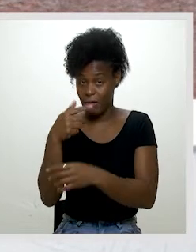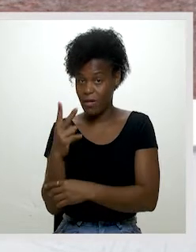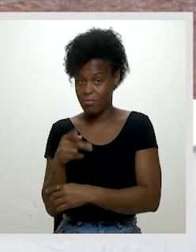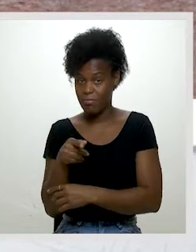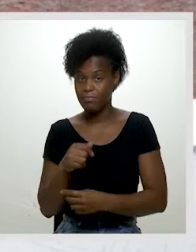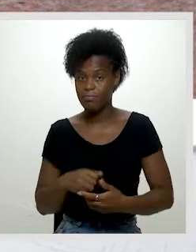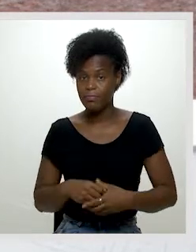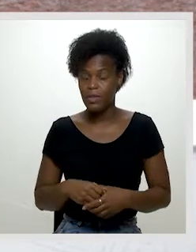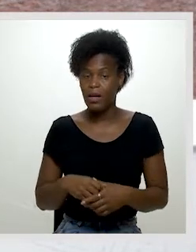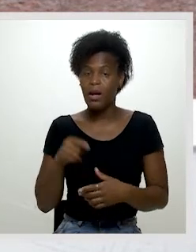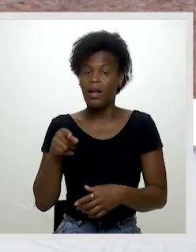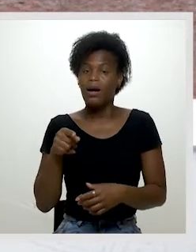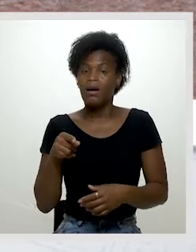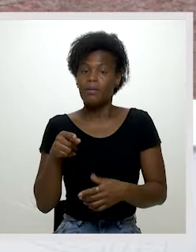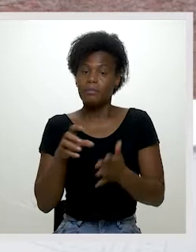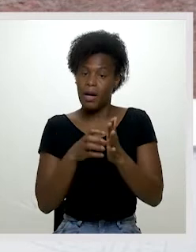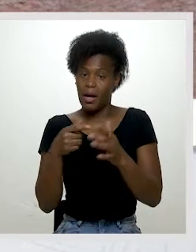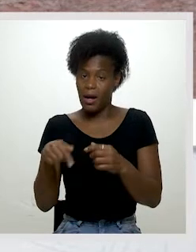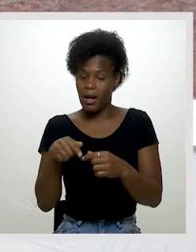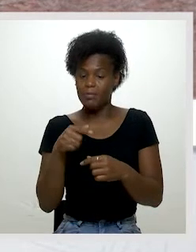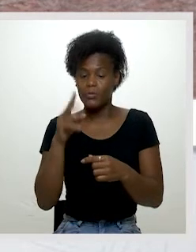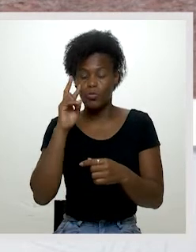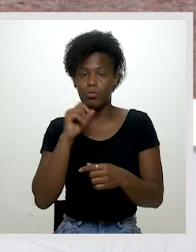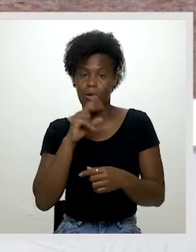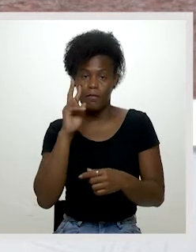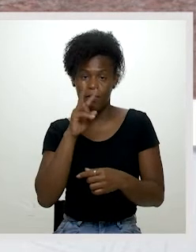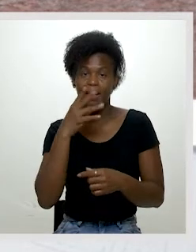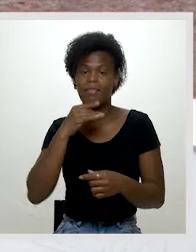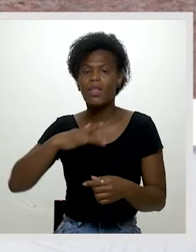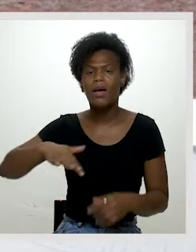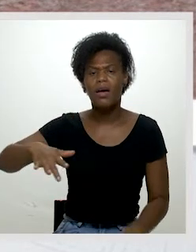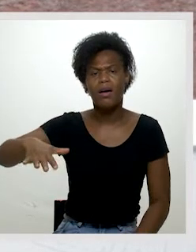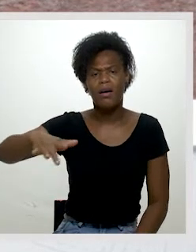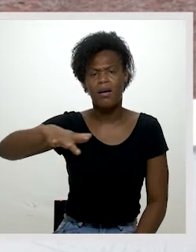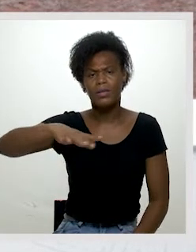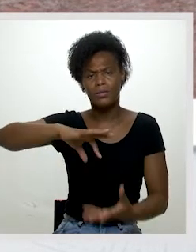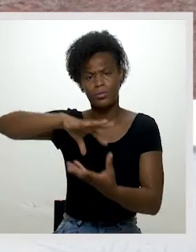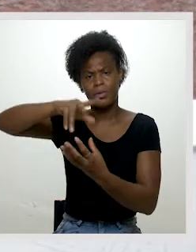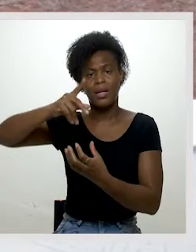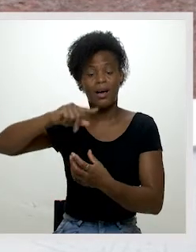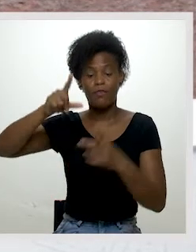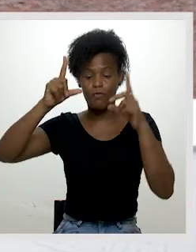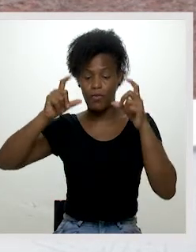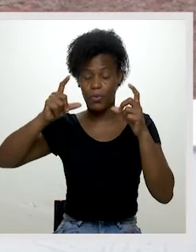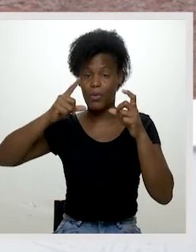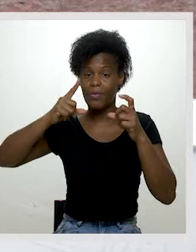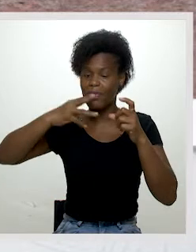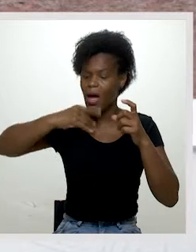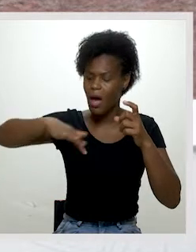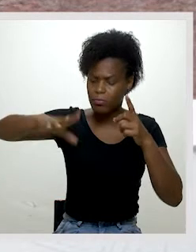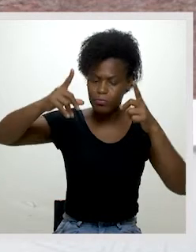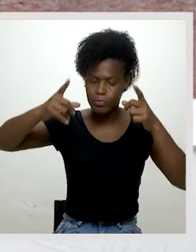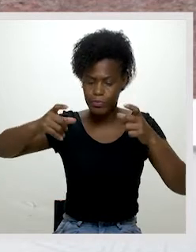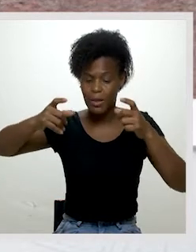certo? Temos lá, vocês podem ver que a superfície terrestre, né? É uma fotografia da superfície